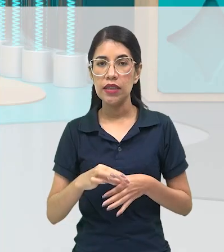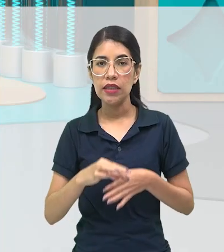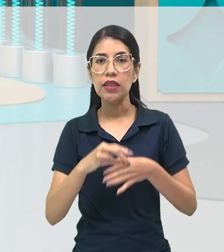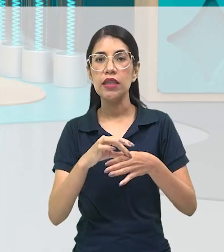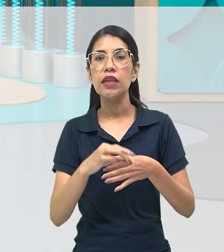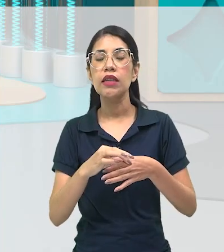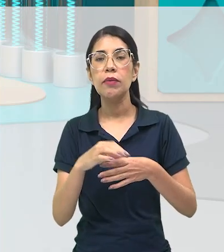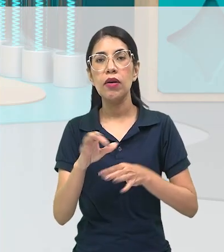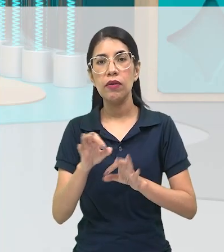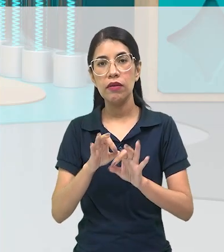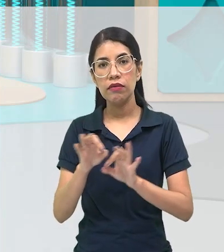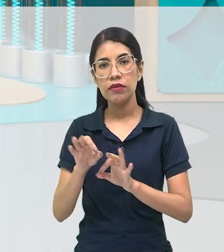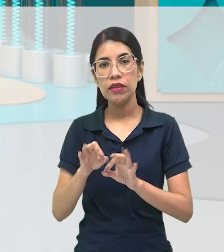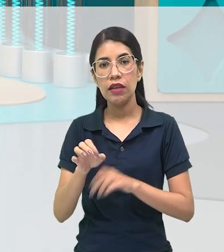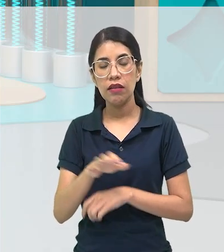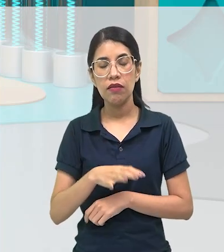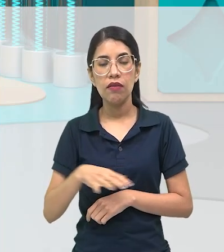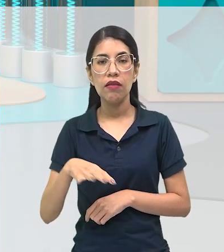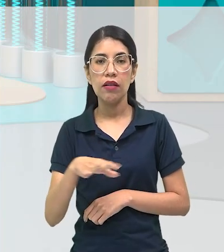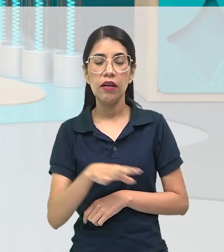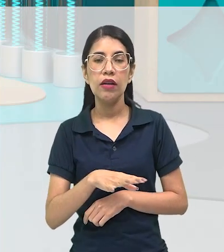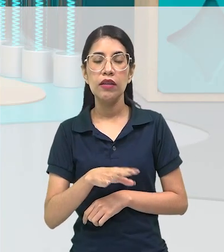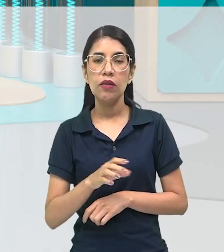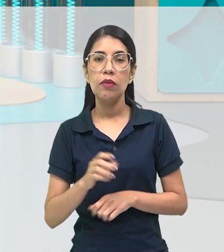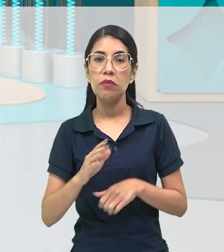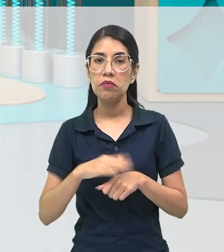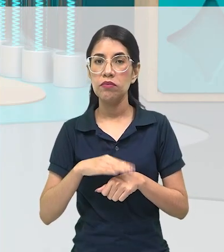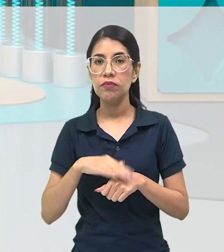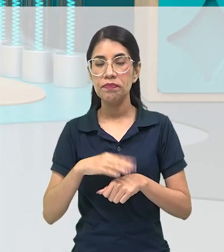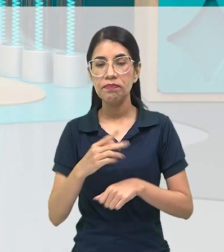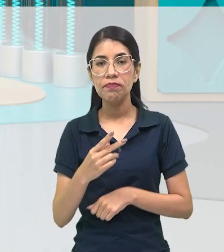naquela situação, então cabe a você